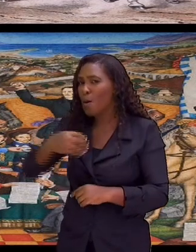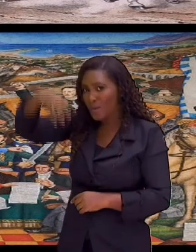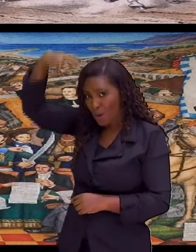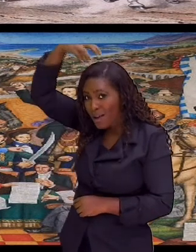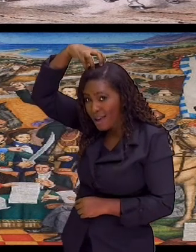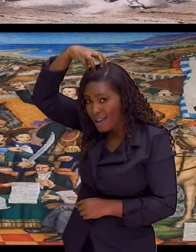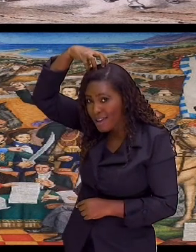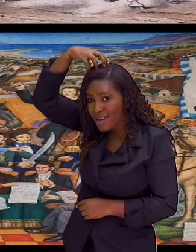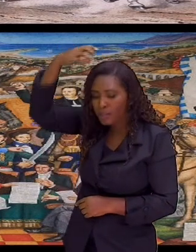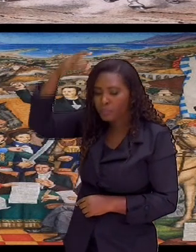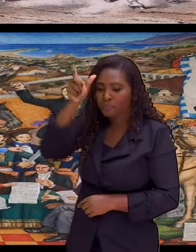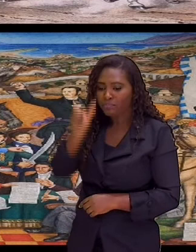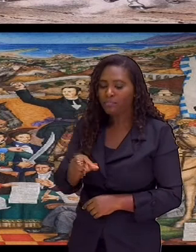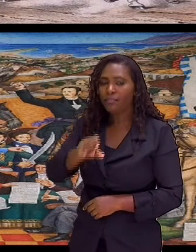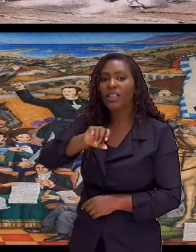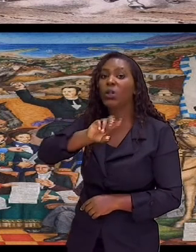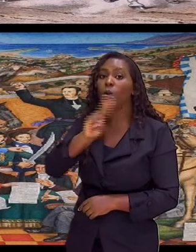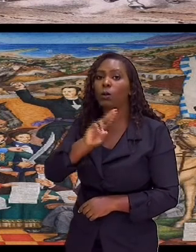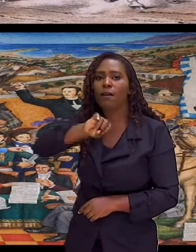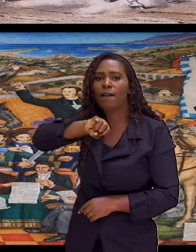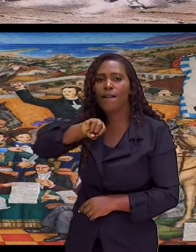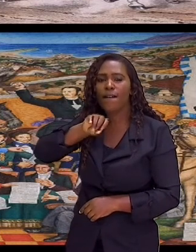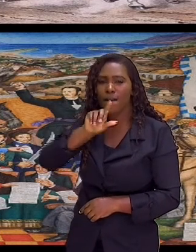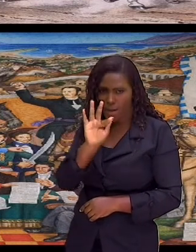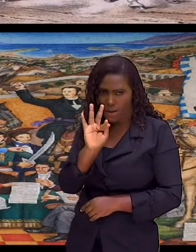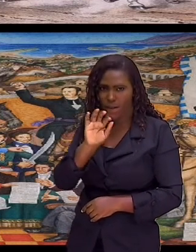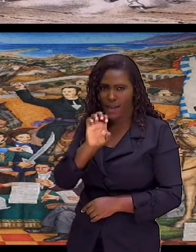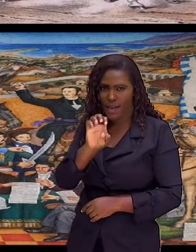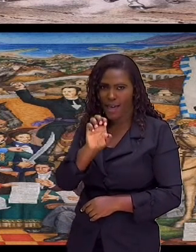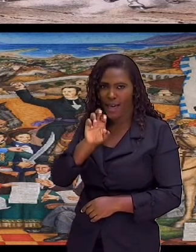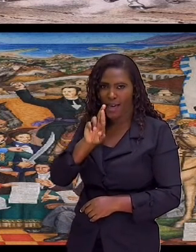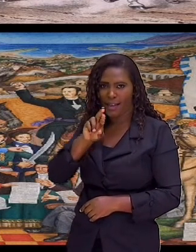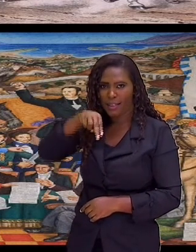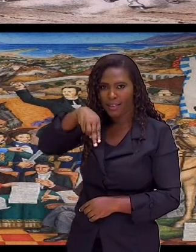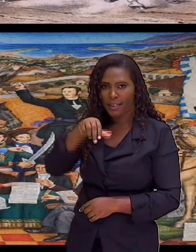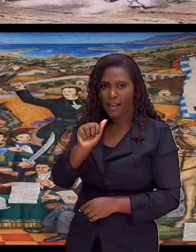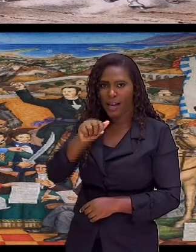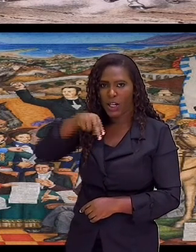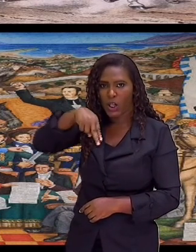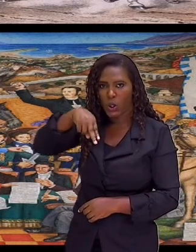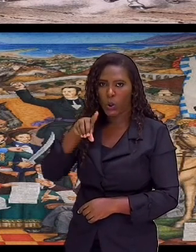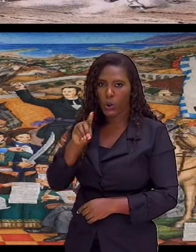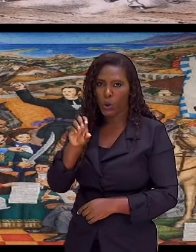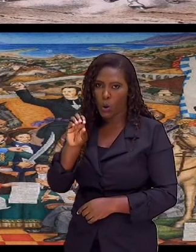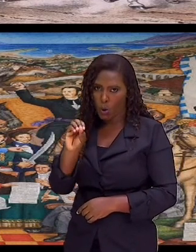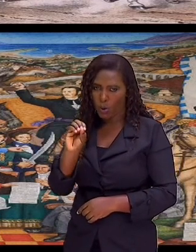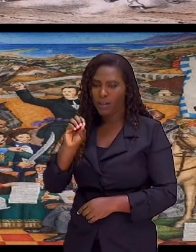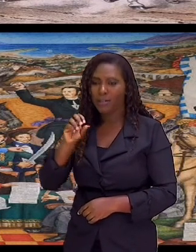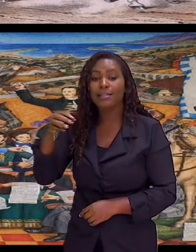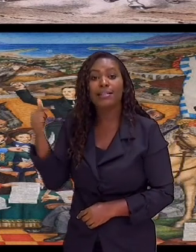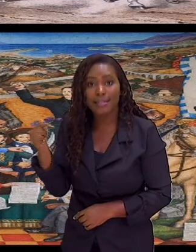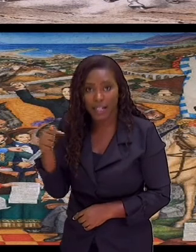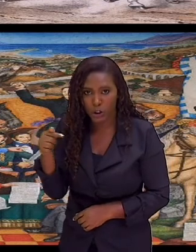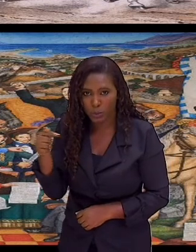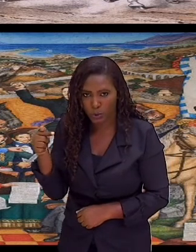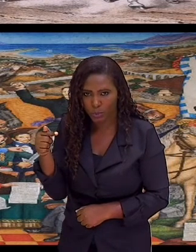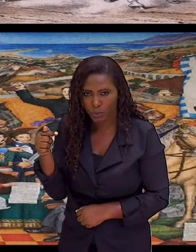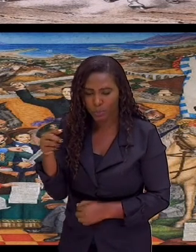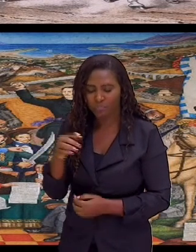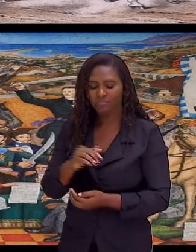iniciou a perseguição aos crioulos, que tivessem defendido qualquer tipo